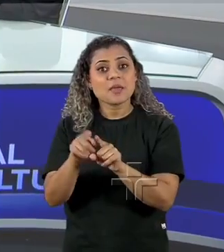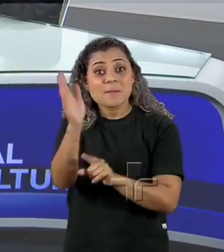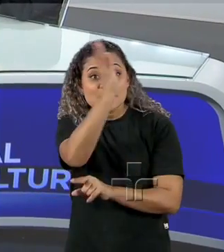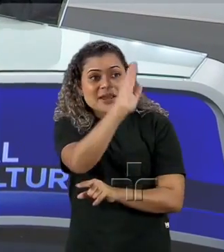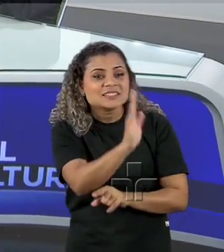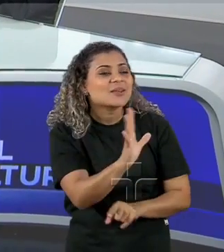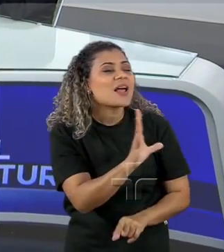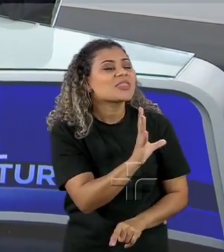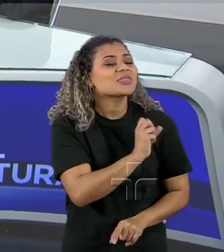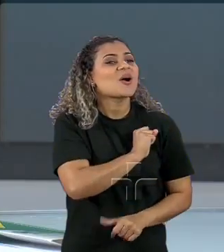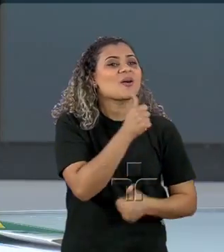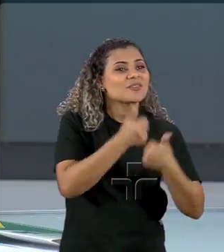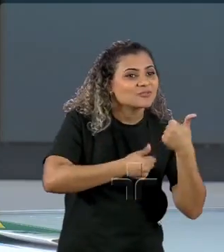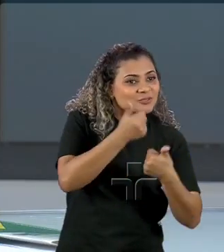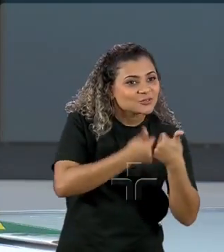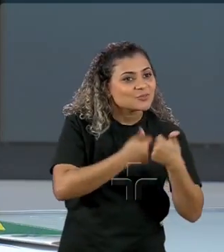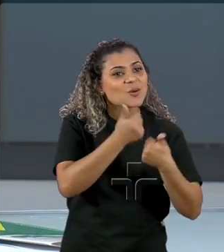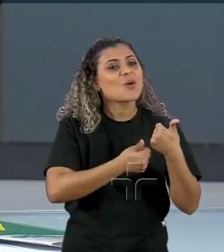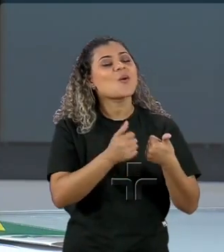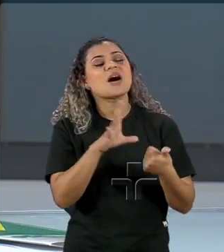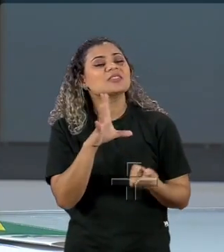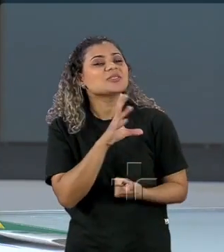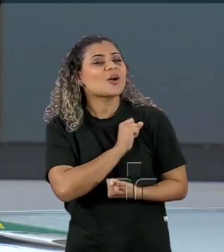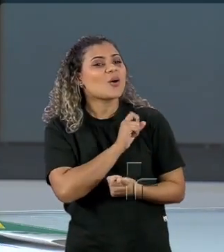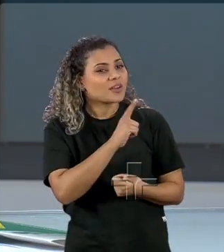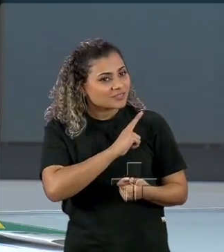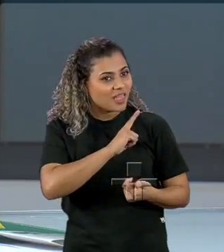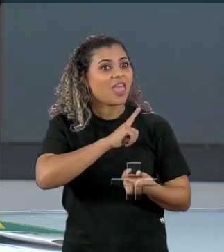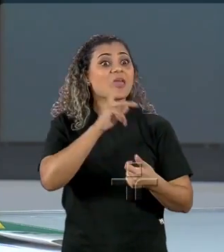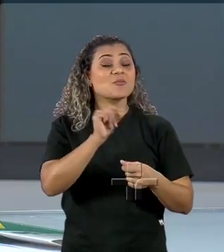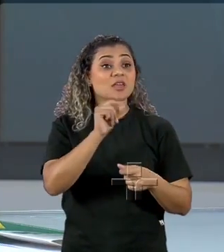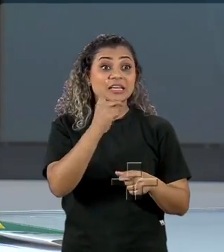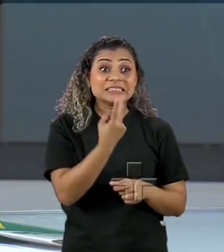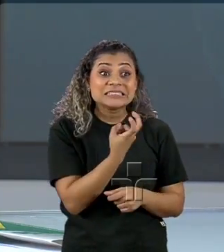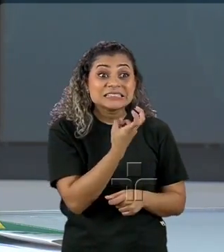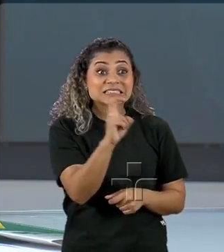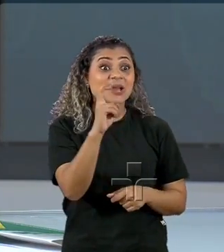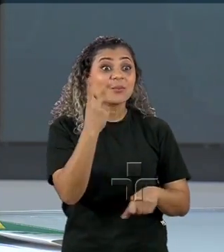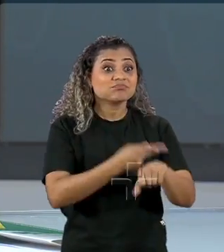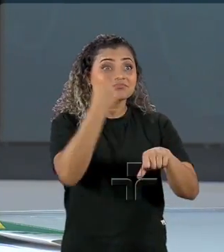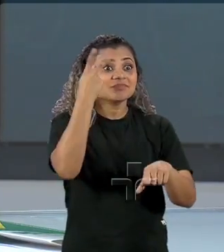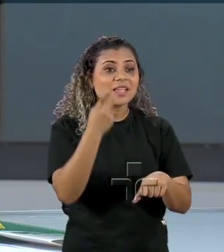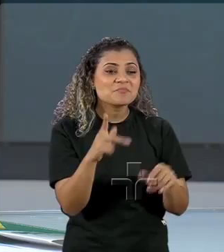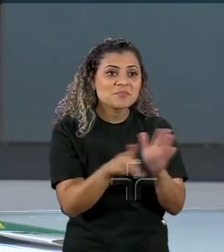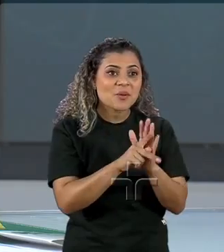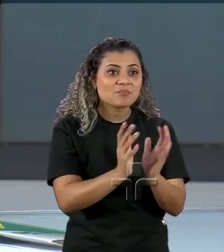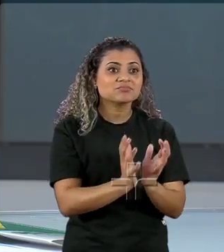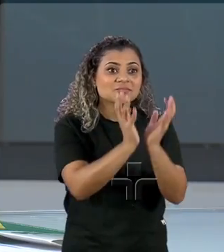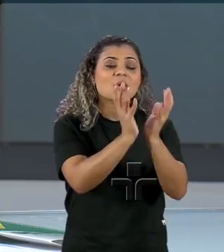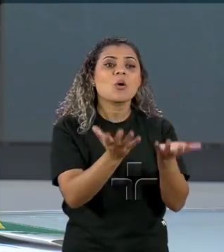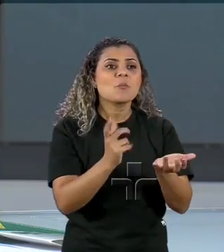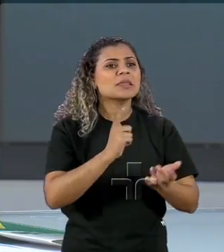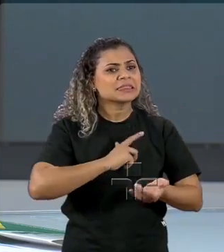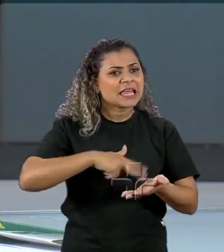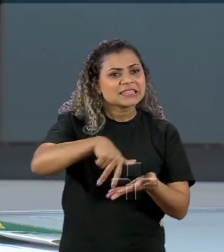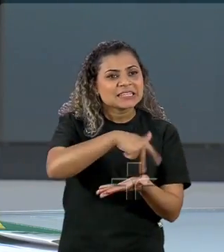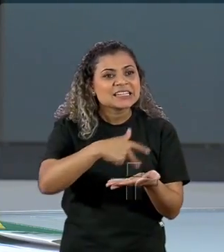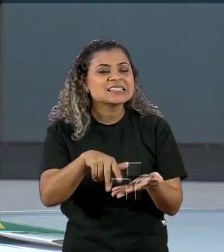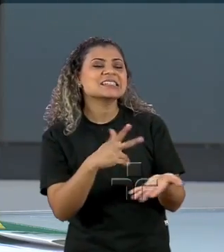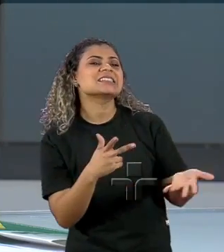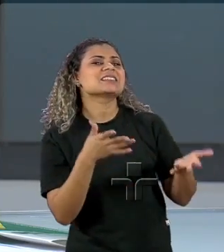de futebol, tem todos, pentacampeão do mundo, o único time. Nós inventamos tanta coisa coreográfica,